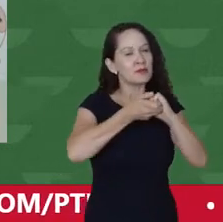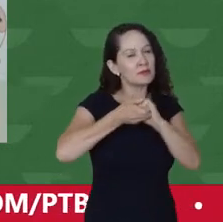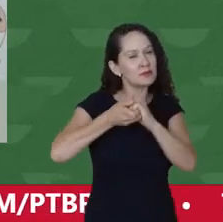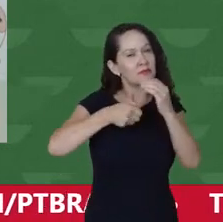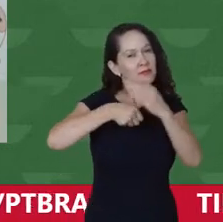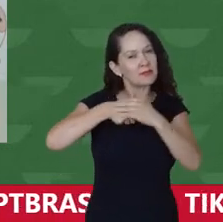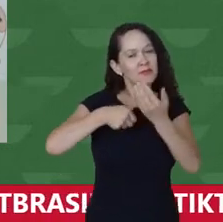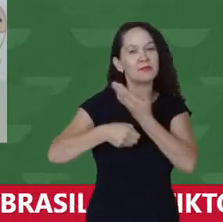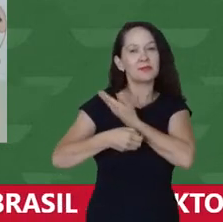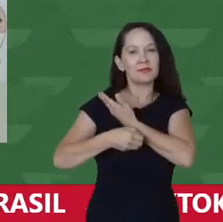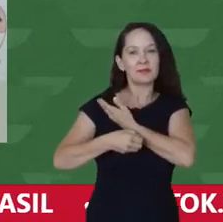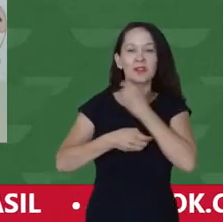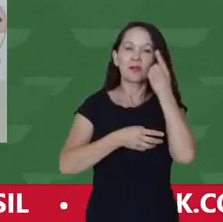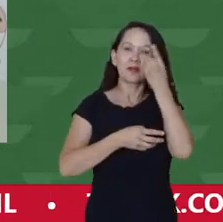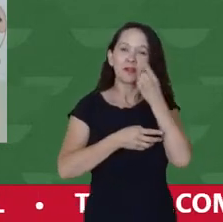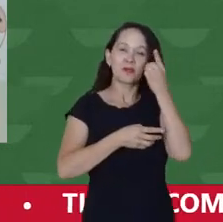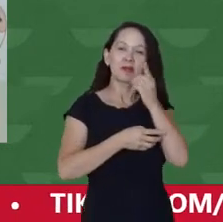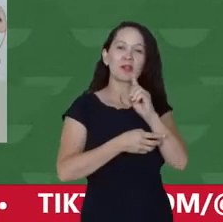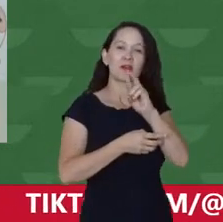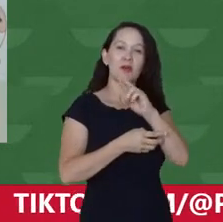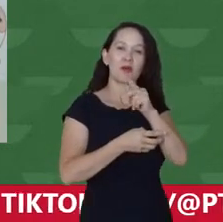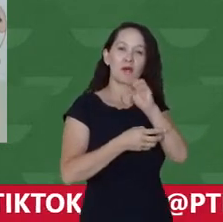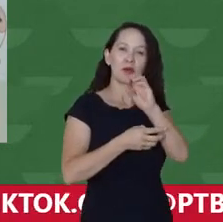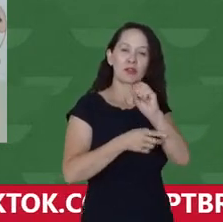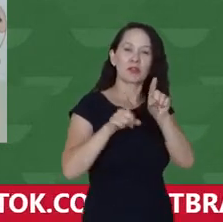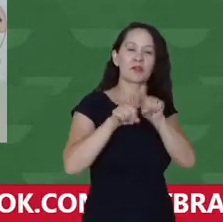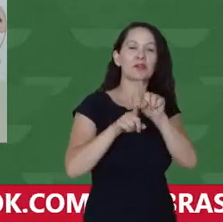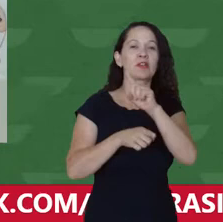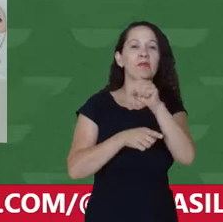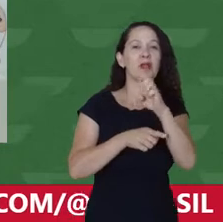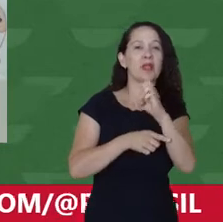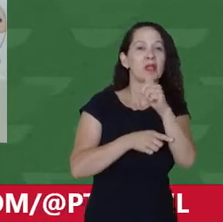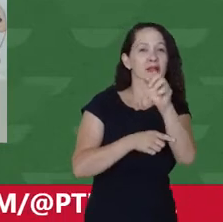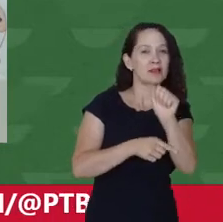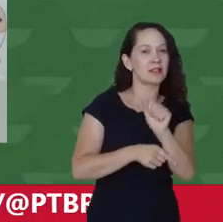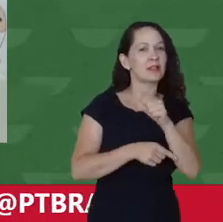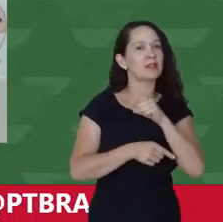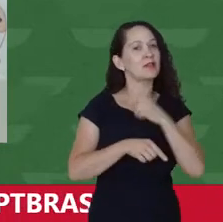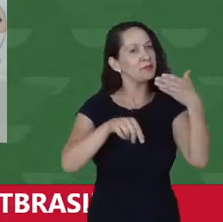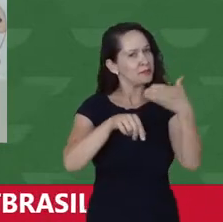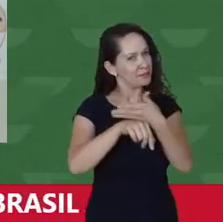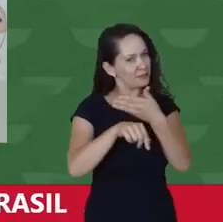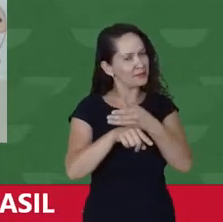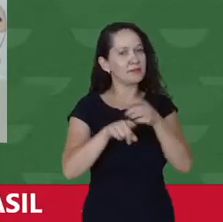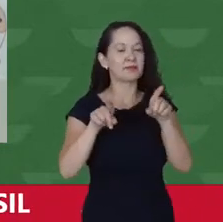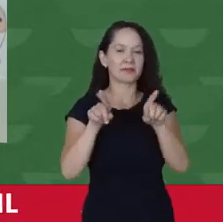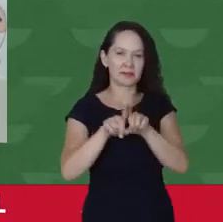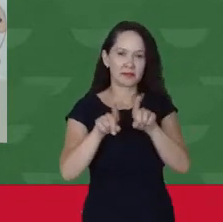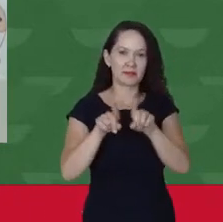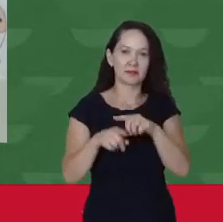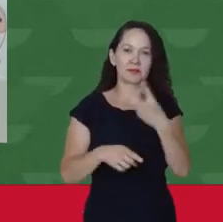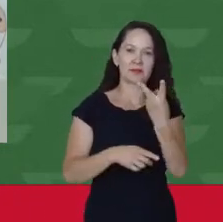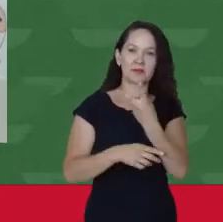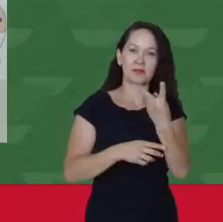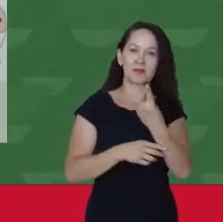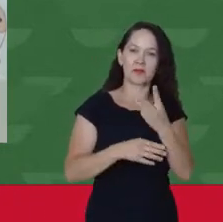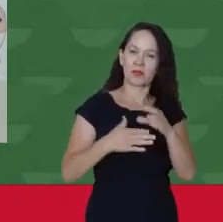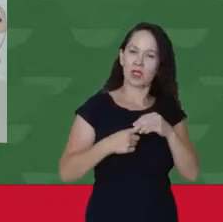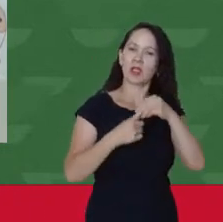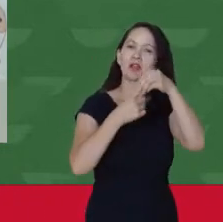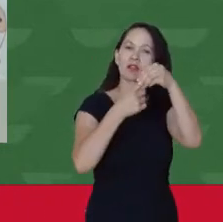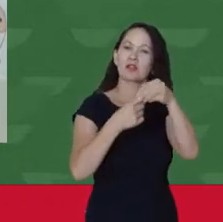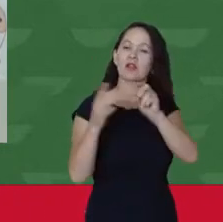carinho os colegas deputados Rogério Correia e Zeca Dirceu. E temos a presença de duas